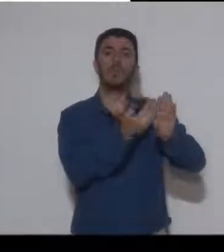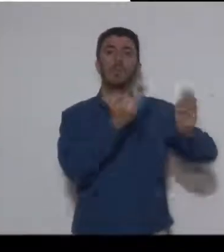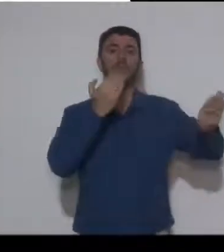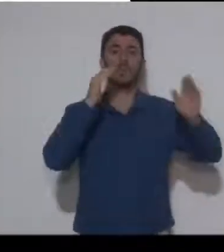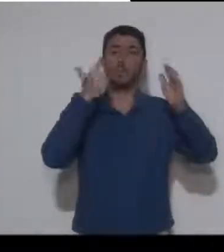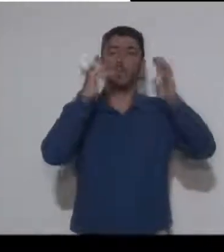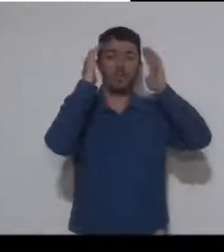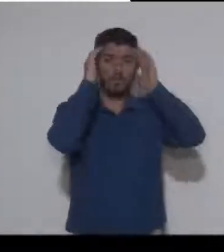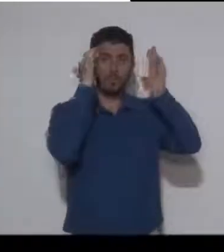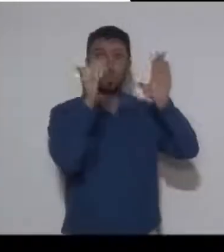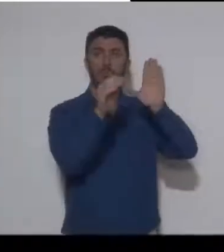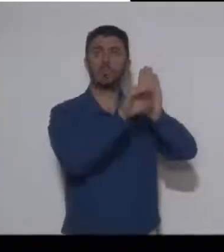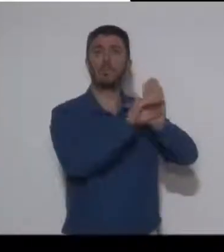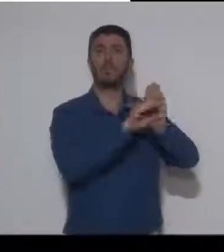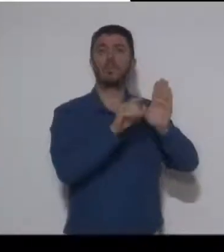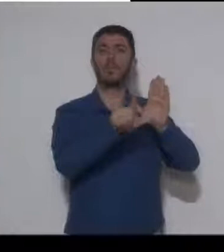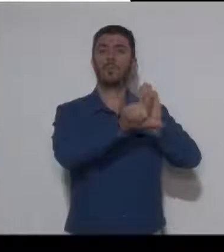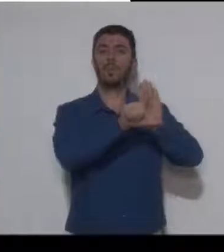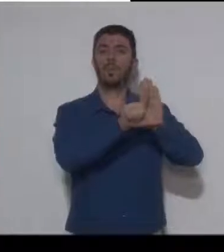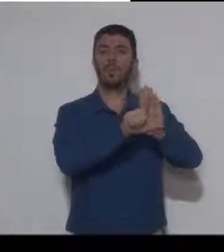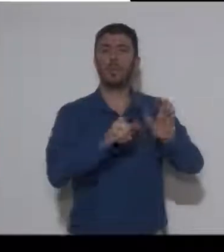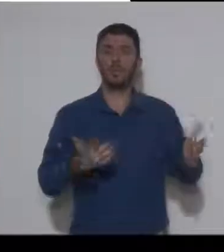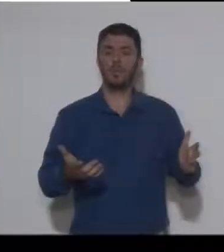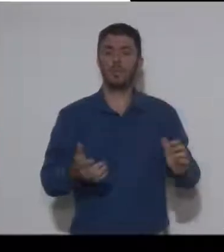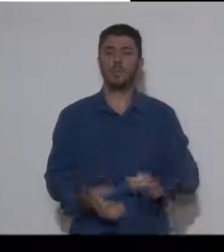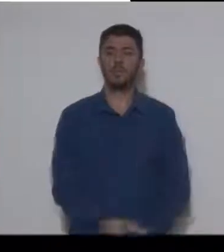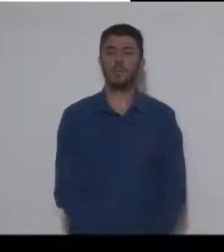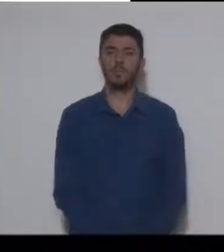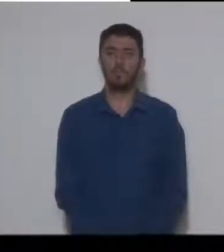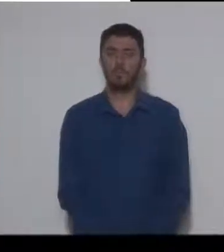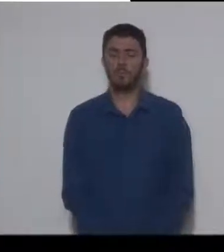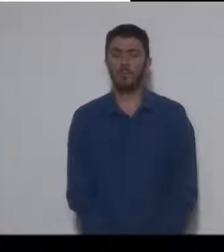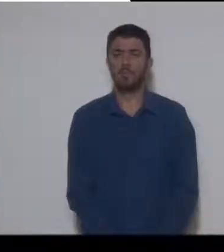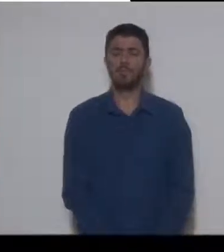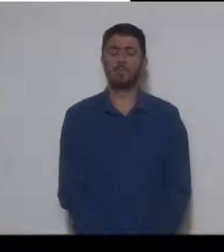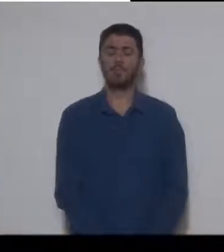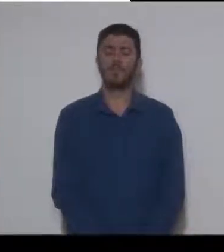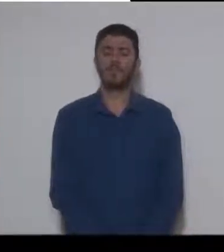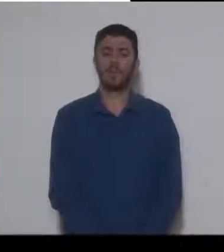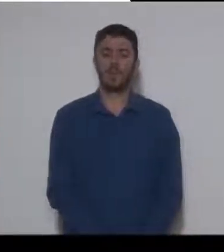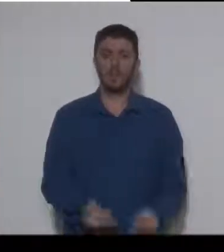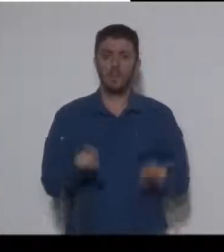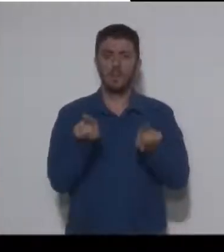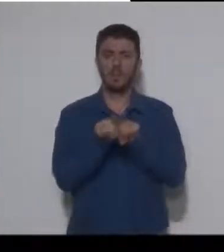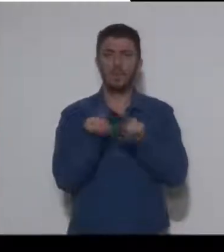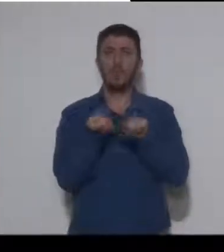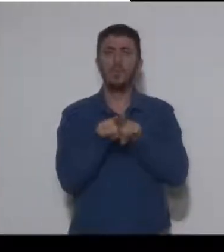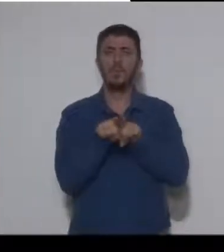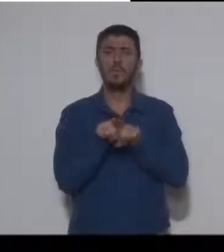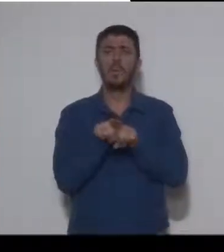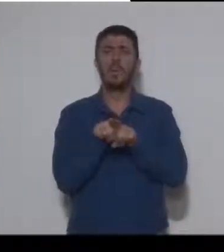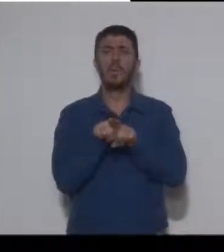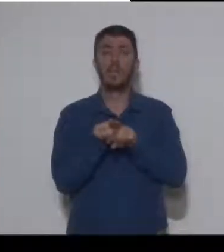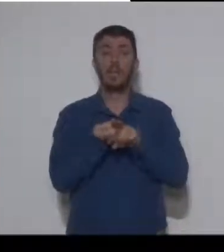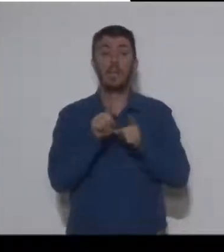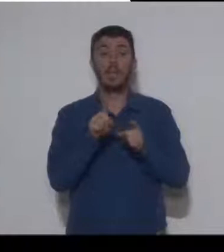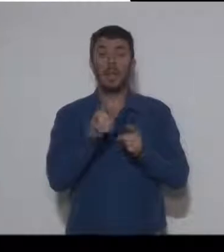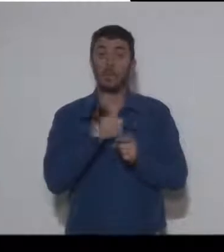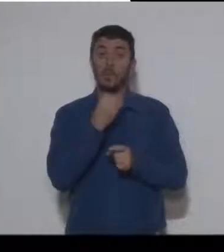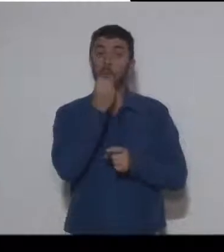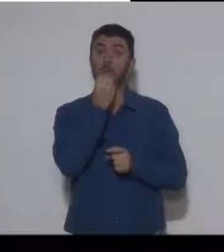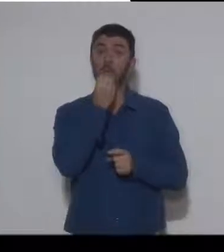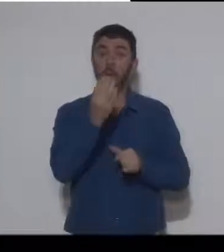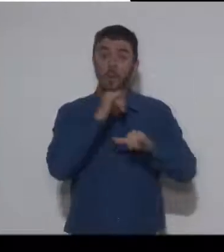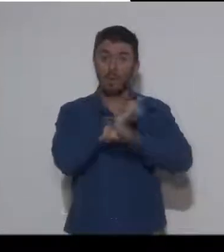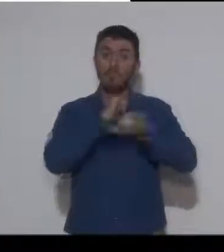que eu trouxe esse tema para a gente pesquisar? A boa notícia é que há 16 anos nós não temos nenhum relato na cidade de Vinhedo.